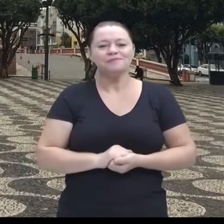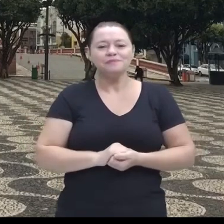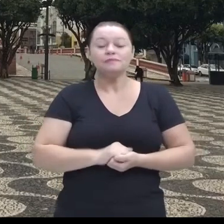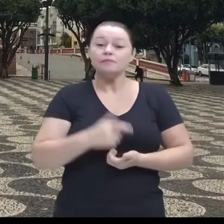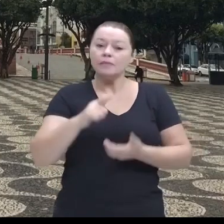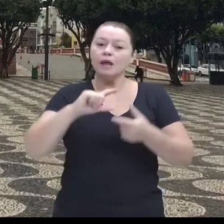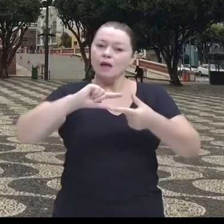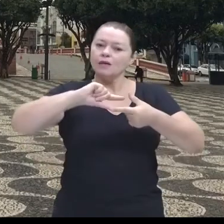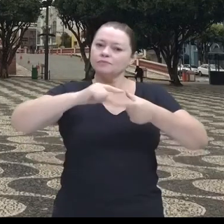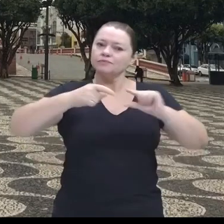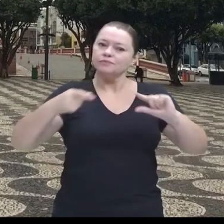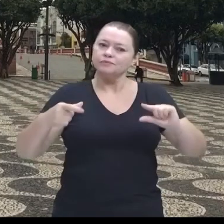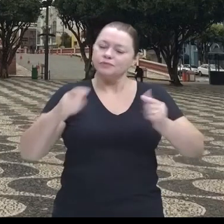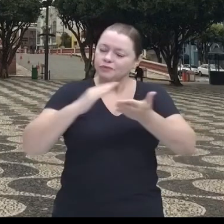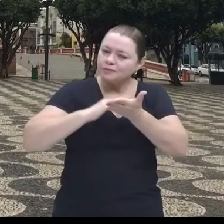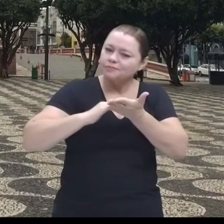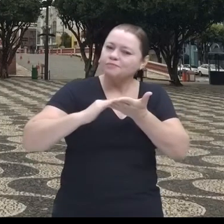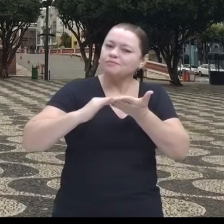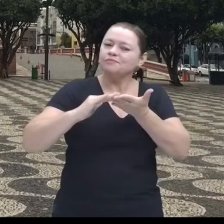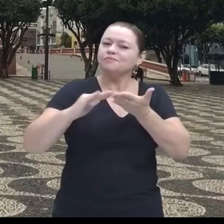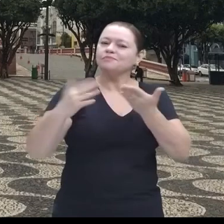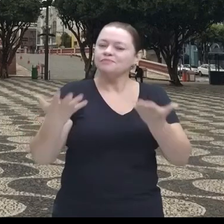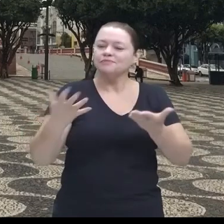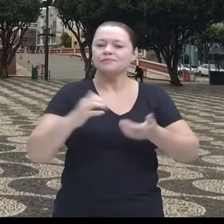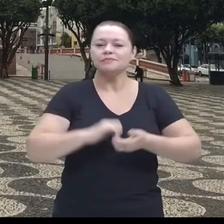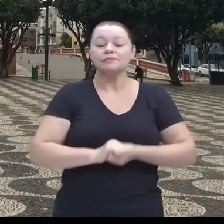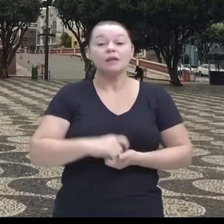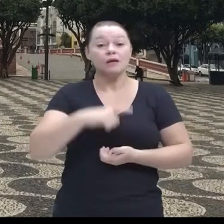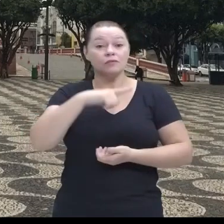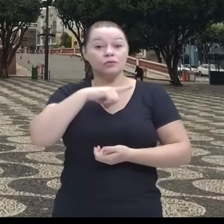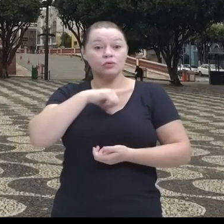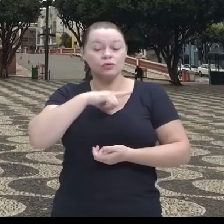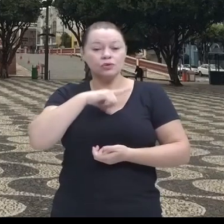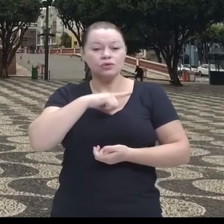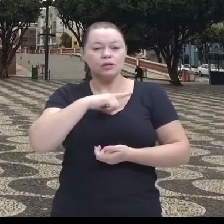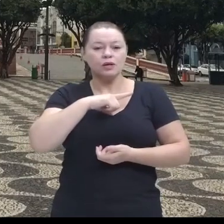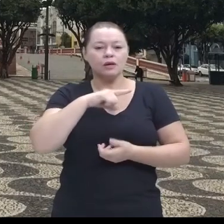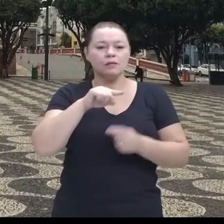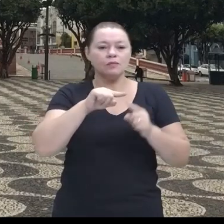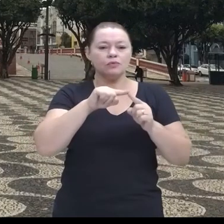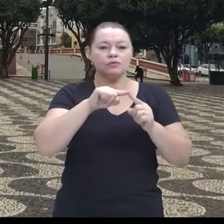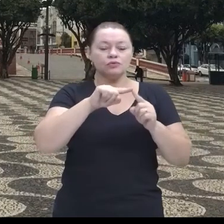figura geométrica plana. Então, nós temos aqui o círculo,